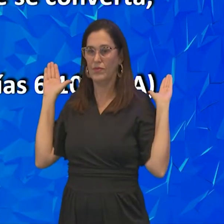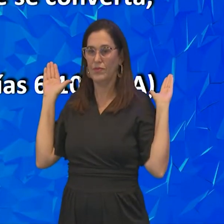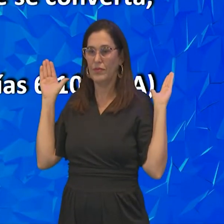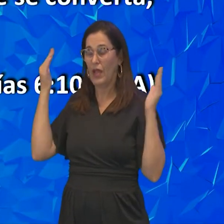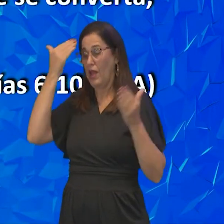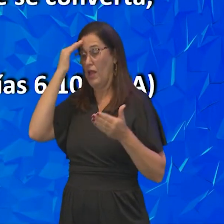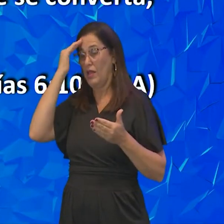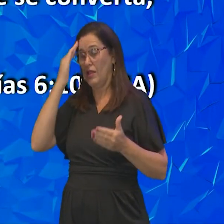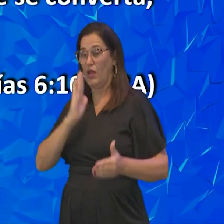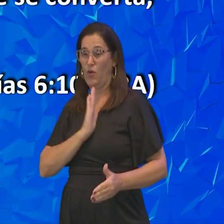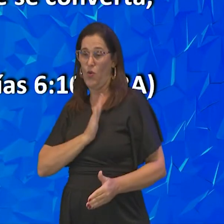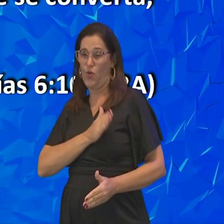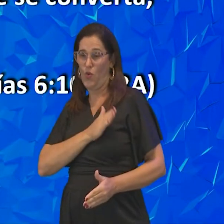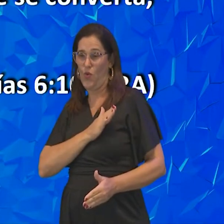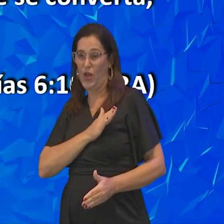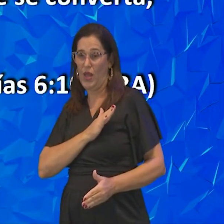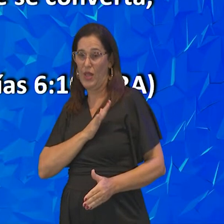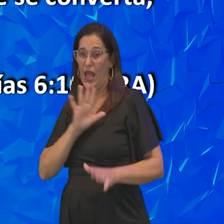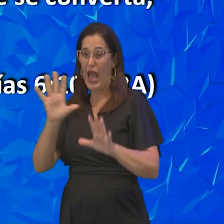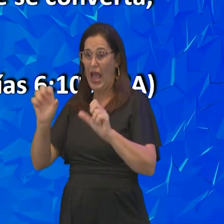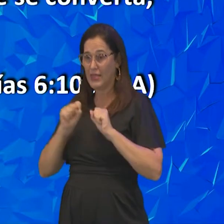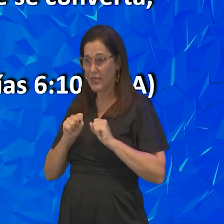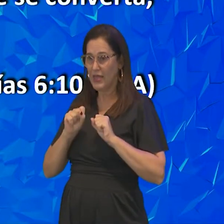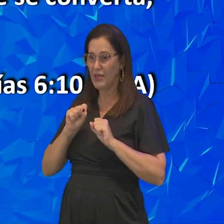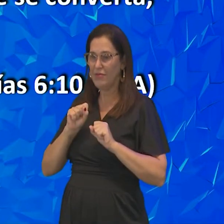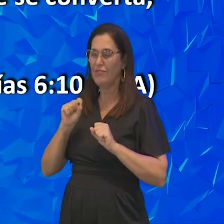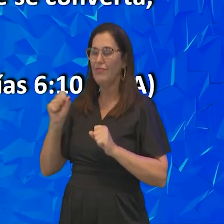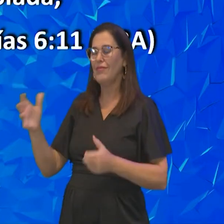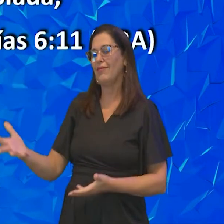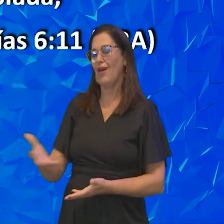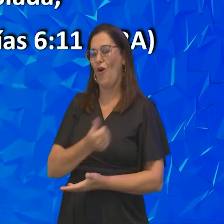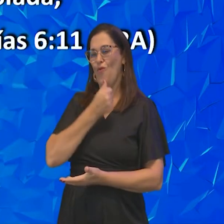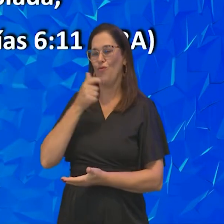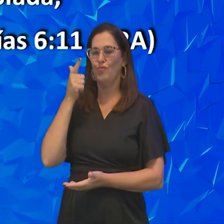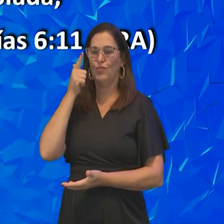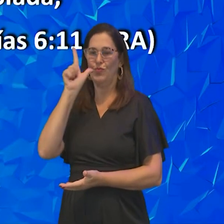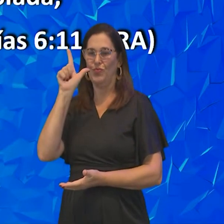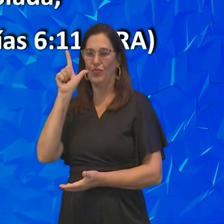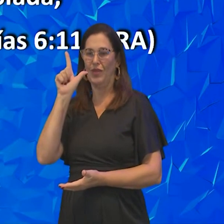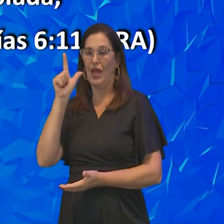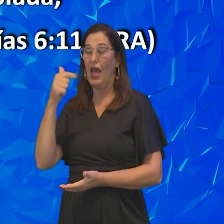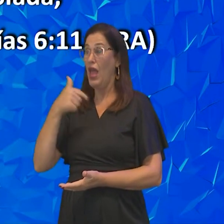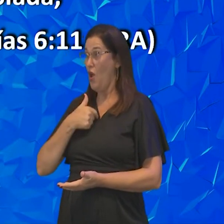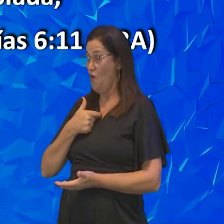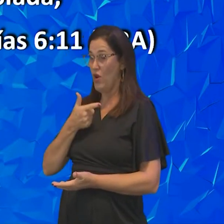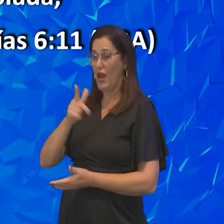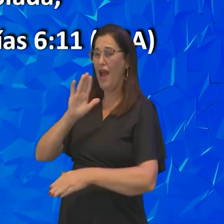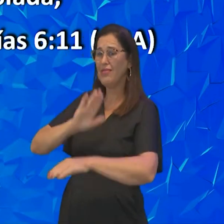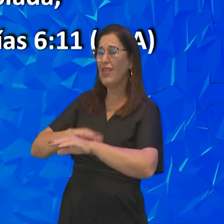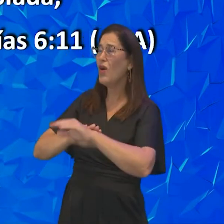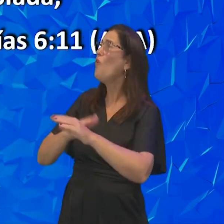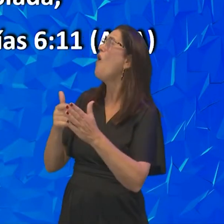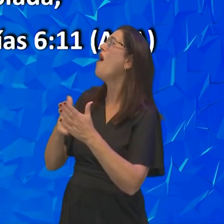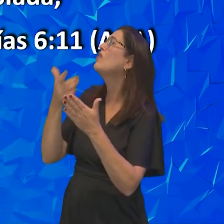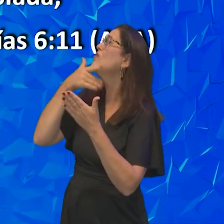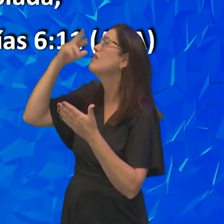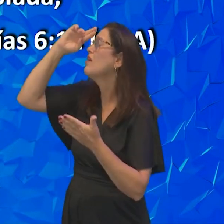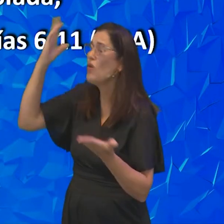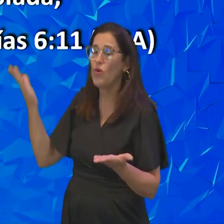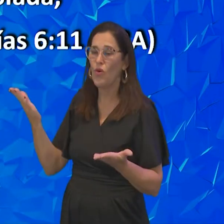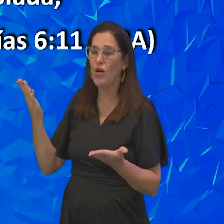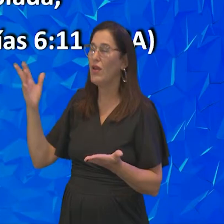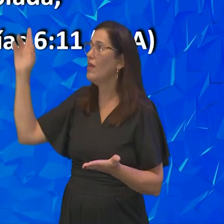entender com o coração, e se converta e seja salvo. Então disse eu: até quando, Senhor? E